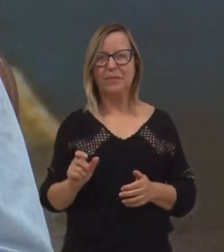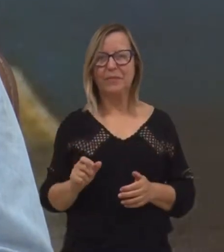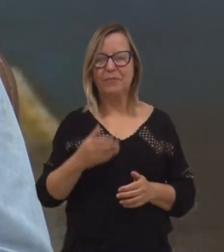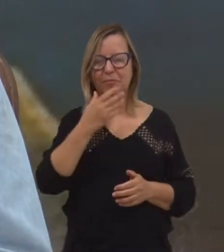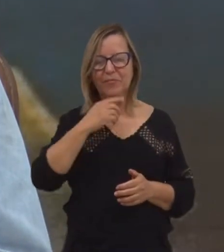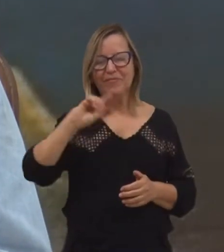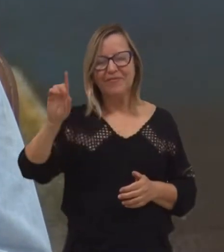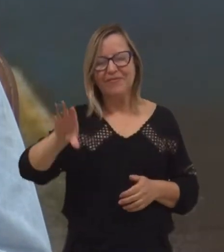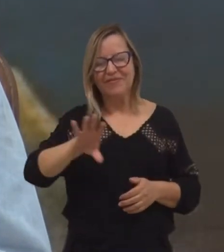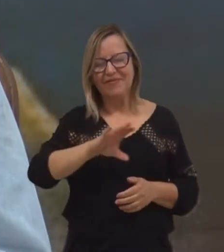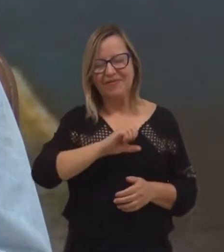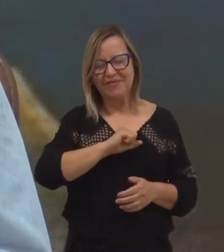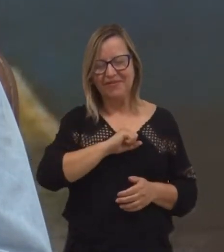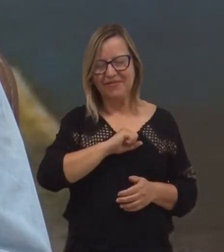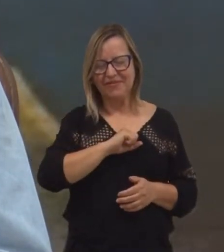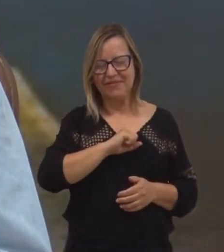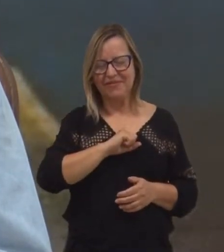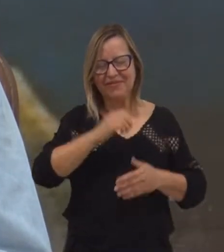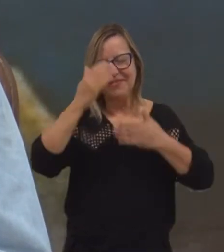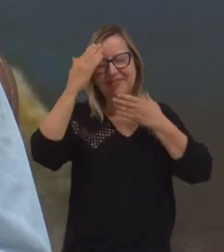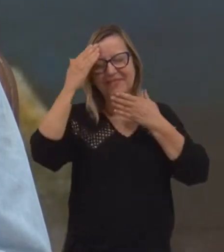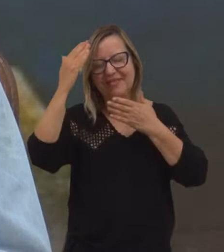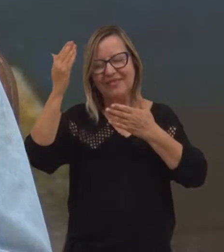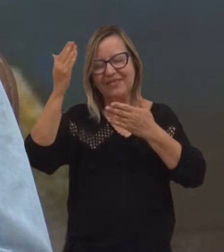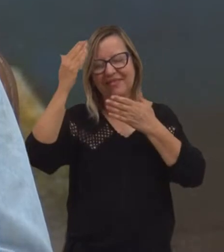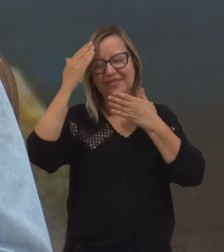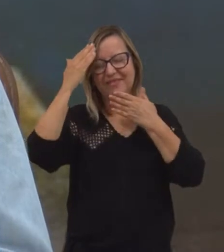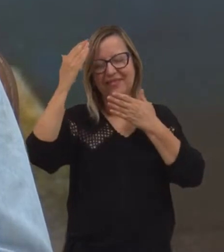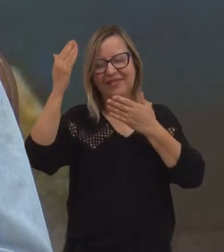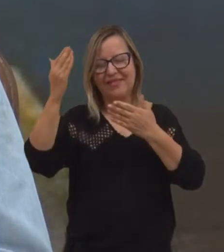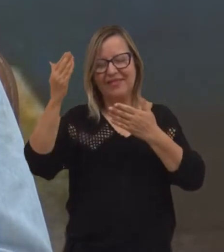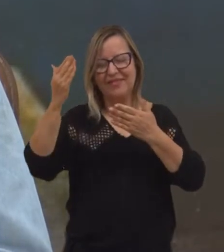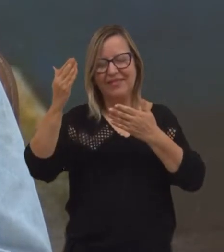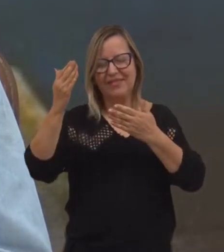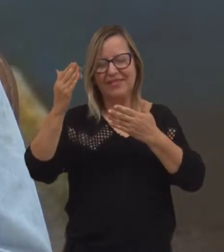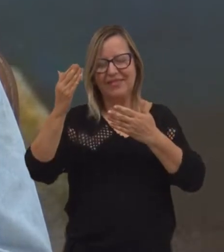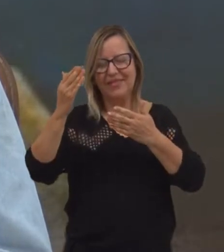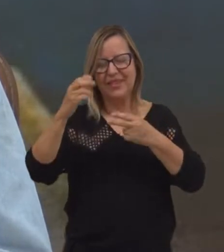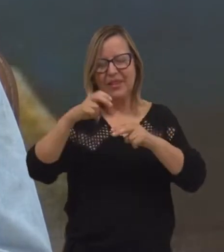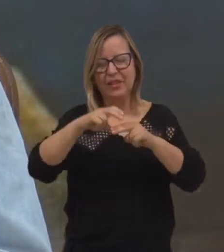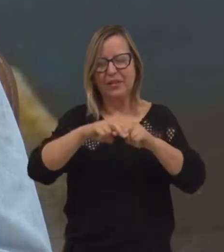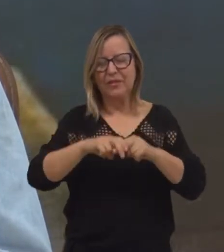Pai de amor, muito obrigado, Pai, por providenciar